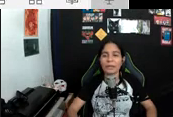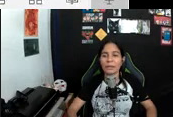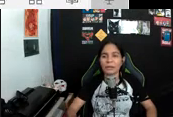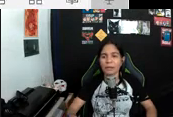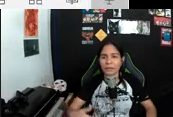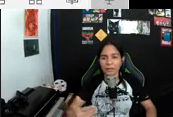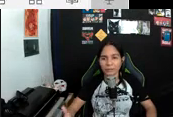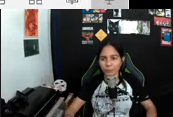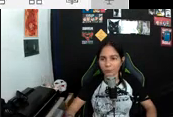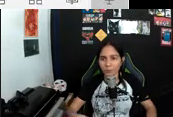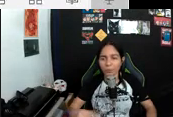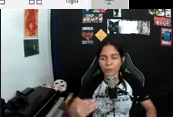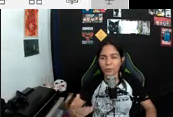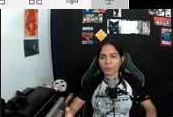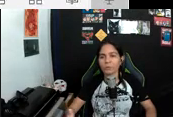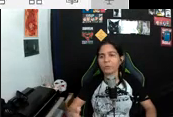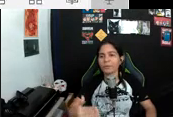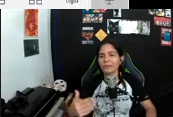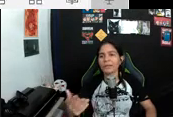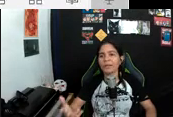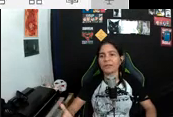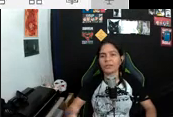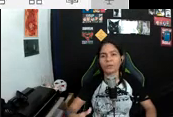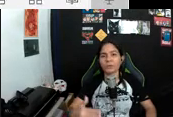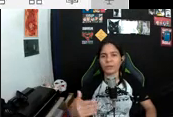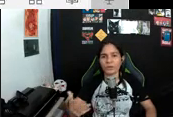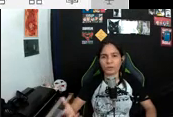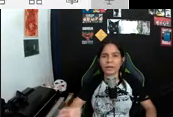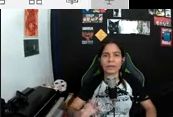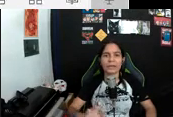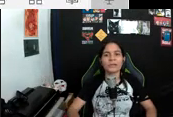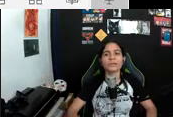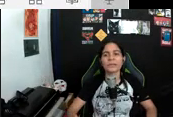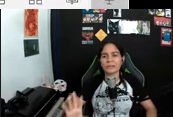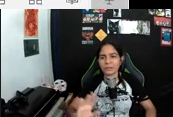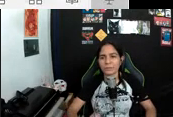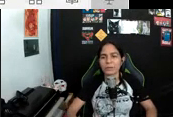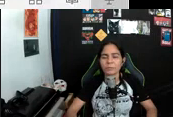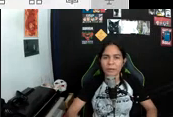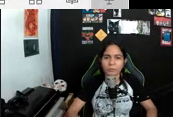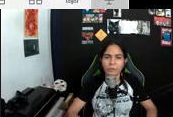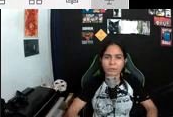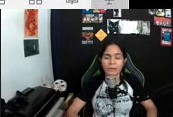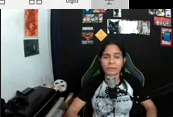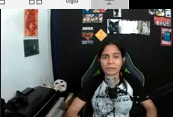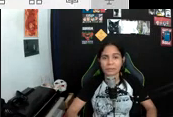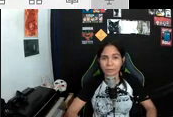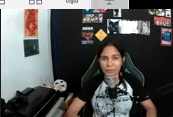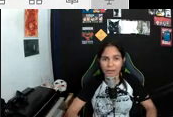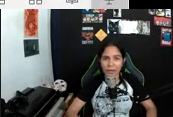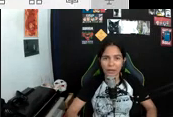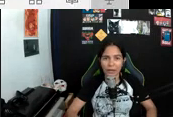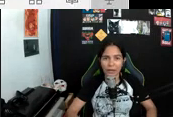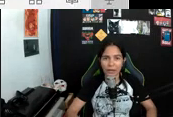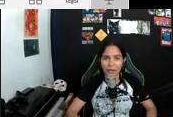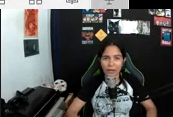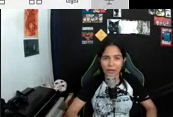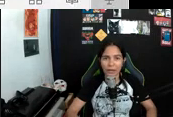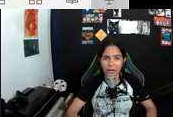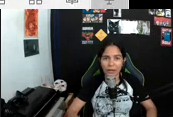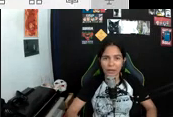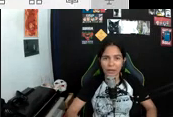recusar, né, vamos supor, quando é um paciente testemunha de Jeová, que eles não aceitam, também pode se recusar a